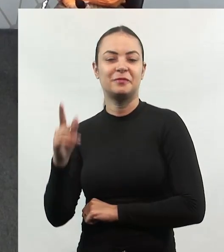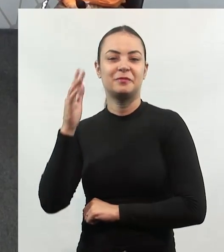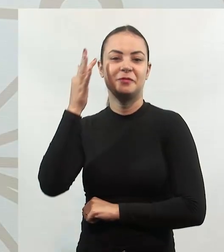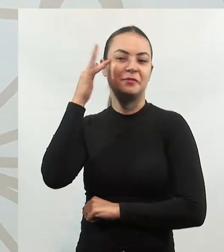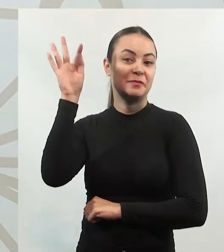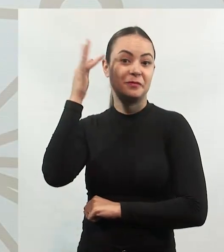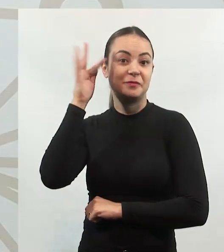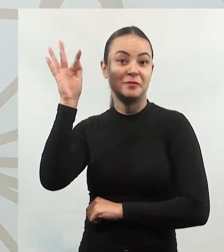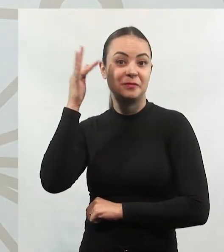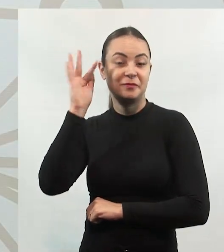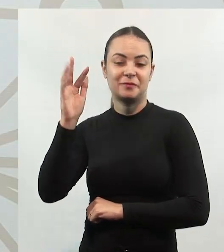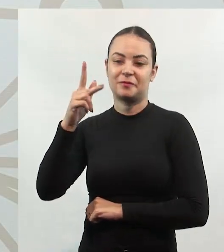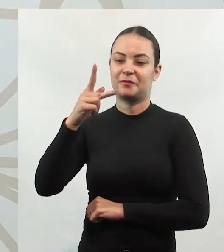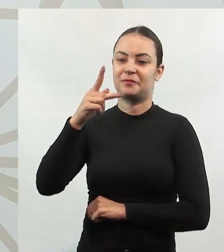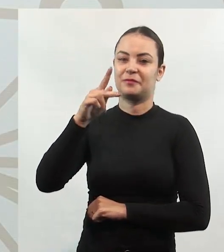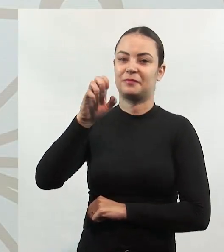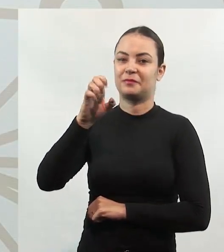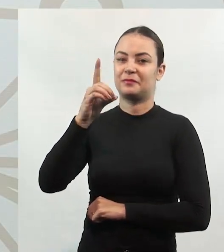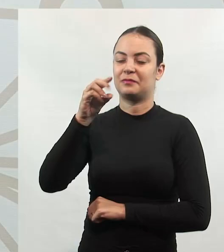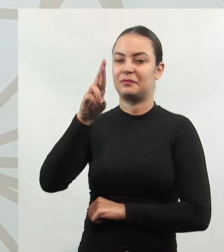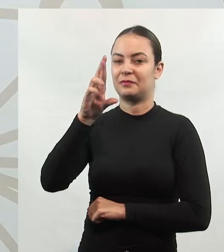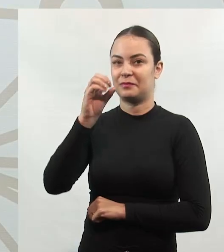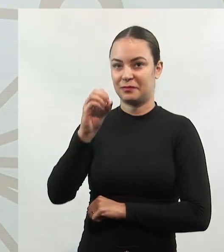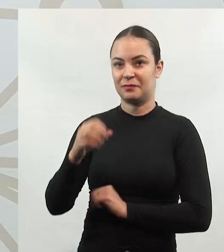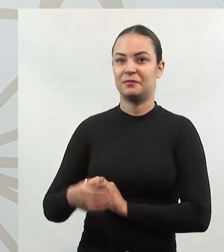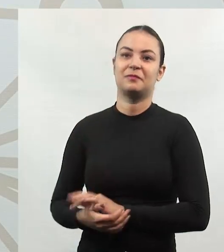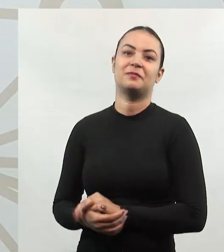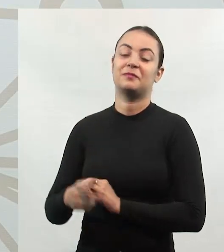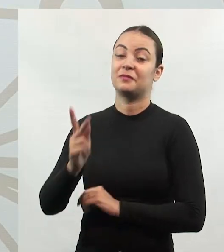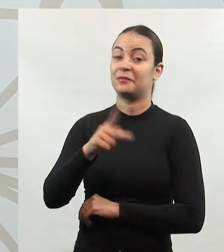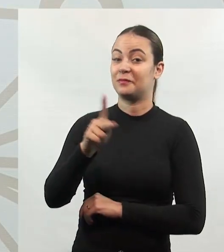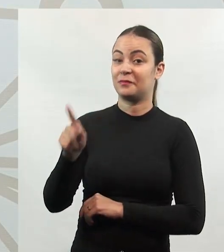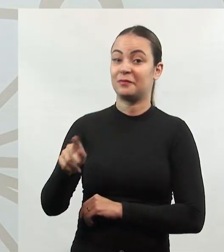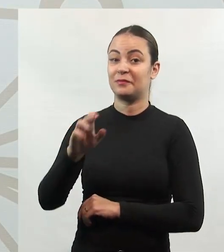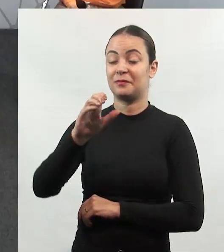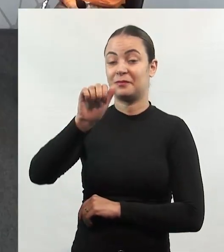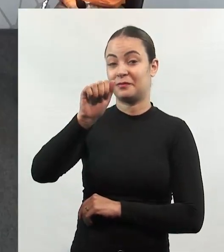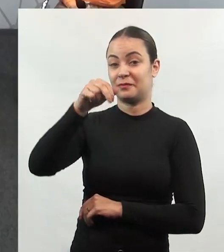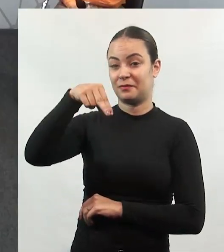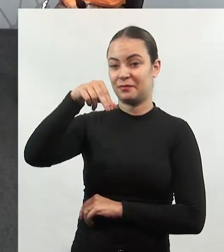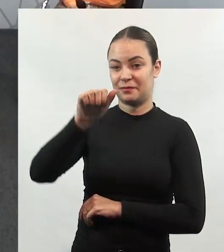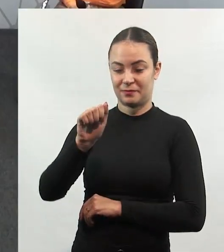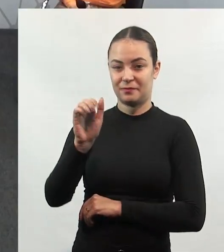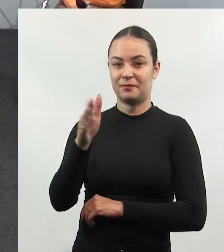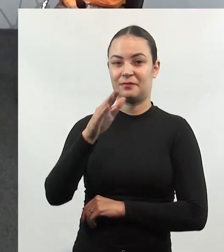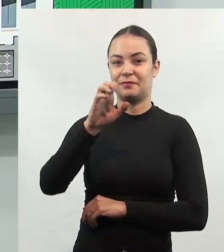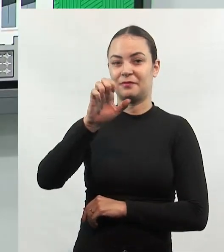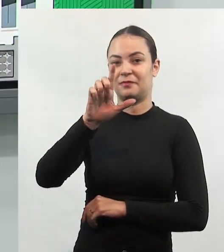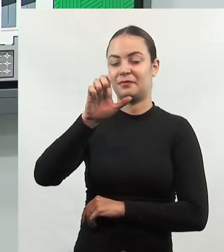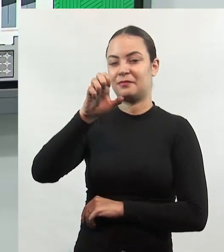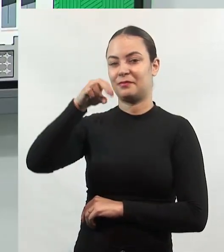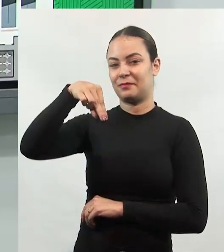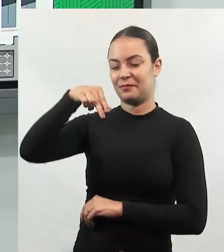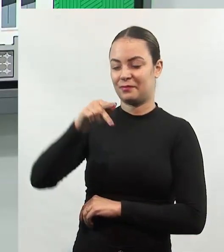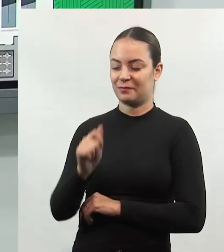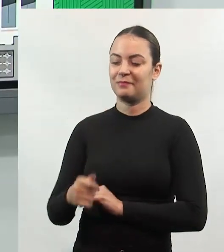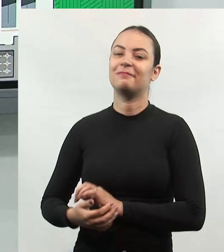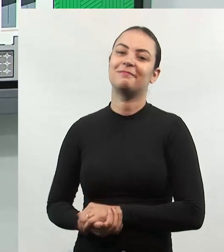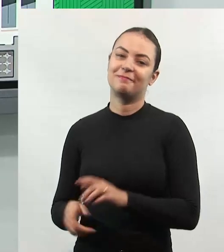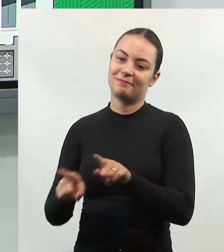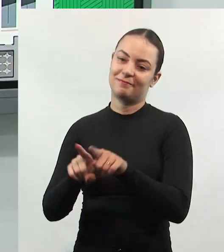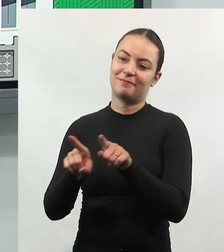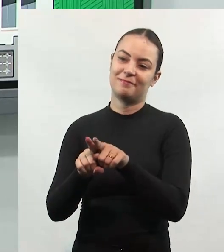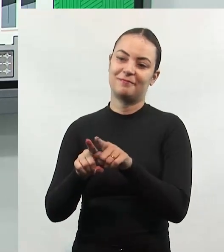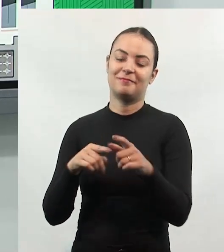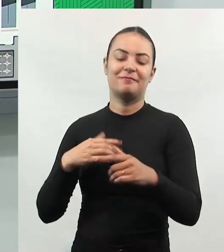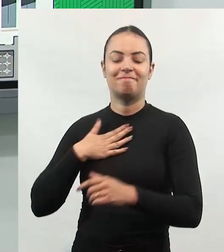eram as matérias didáticas, né? A gente não tinha matemática, né, Eline? Nem física, nem química. A partir do segundo ano mudava a